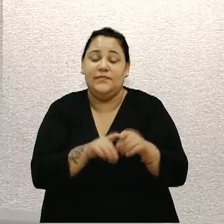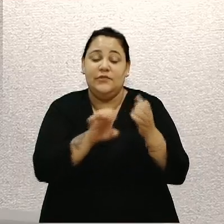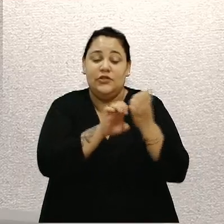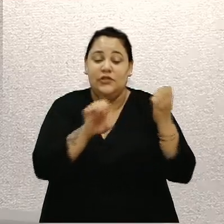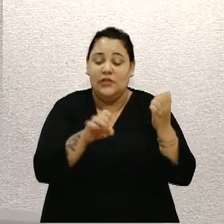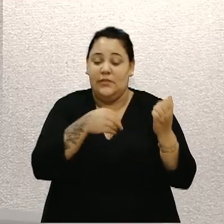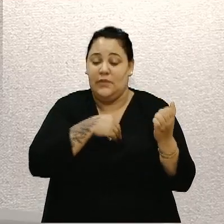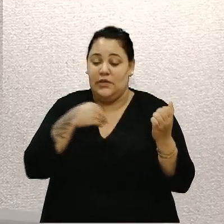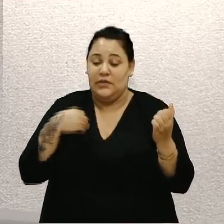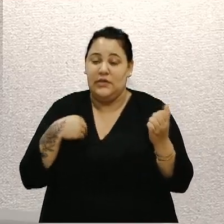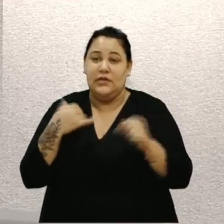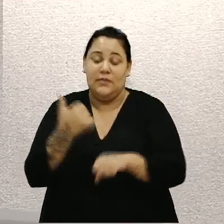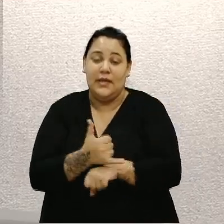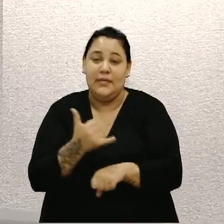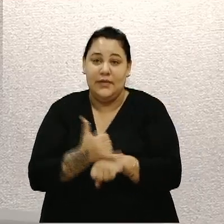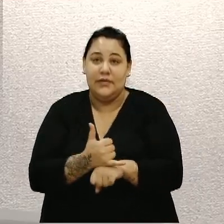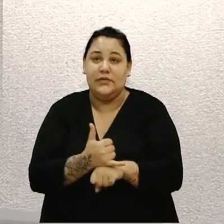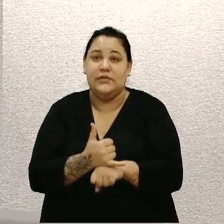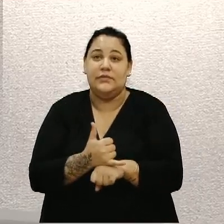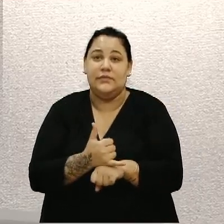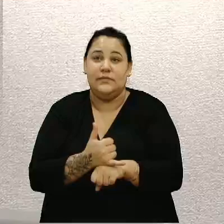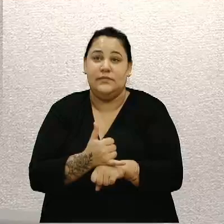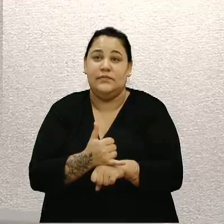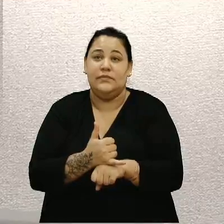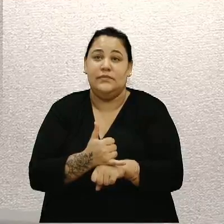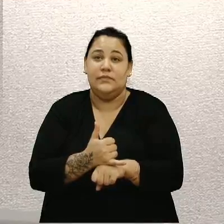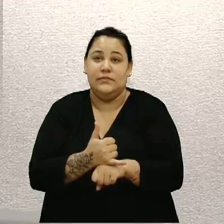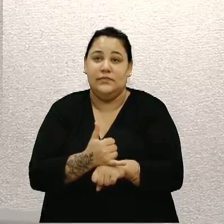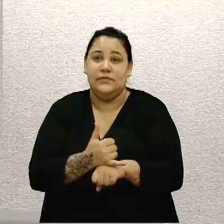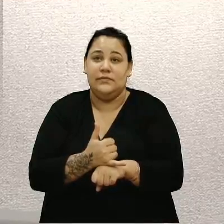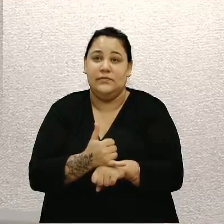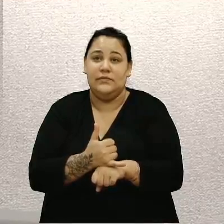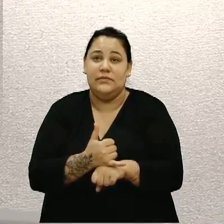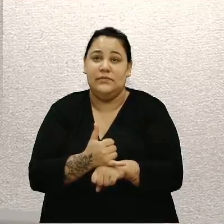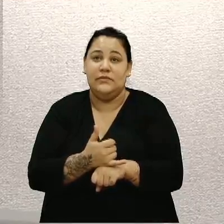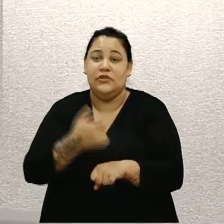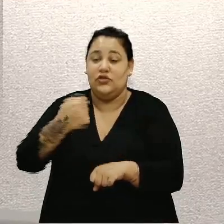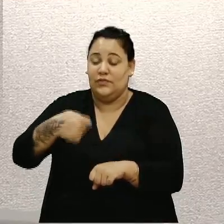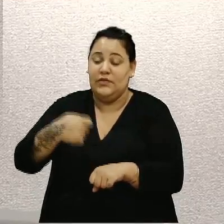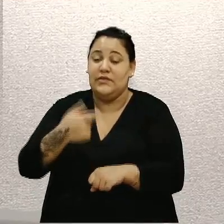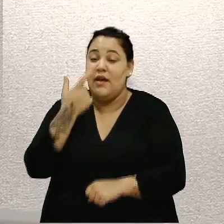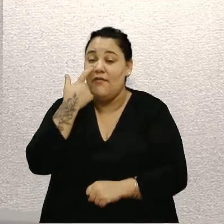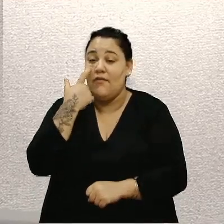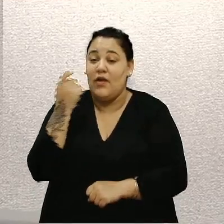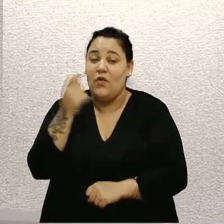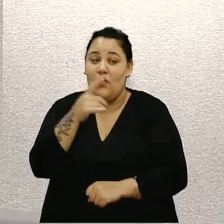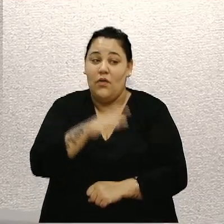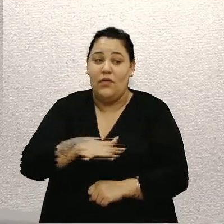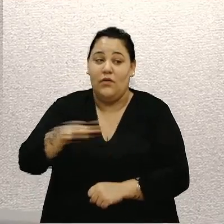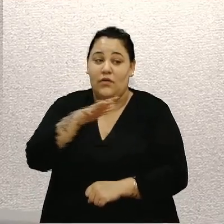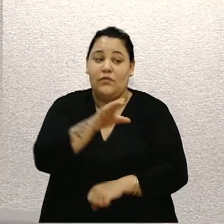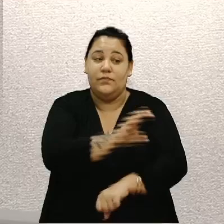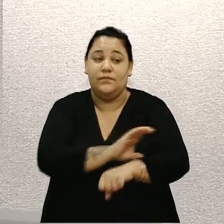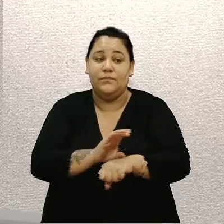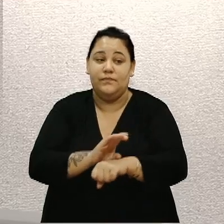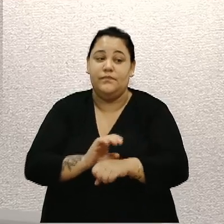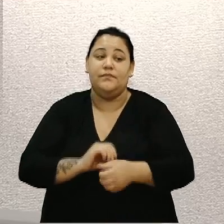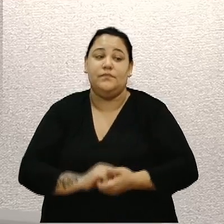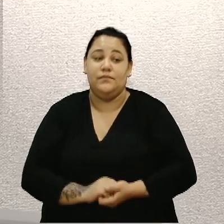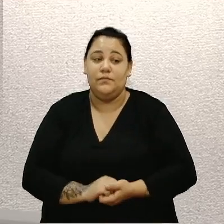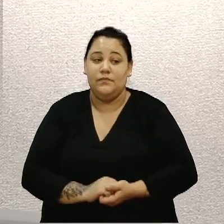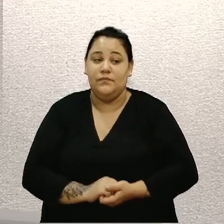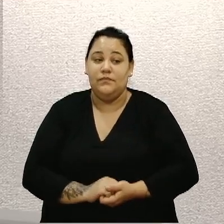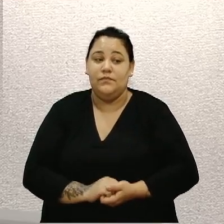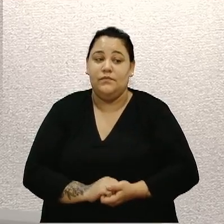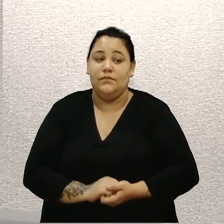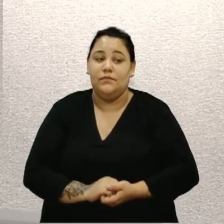engenharia metal-mecânica. Nós temos que botar na nossa vocação os cursos da nossa cidade, que vão ter na URGS, porque